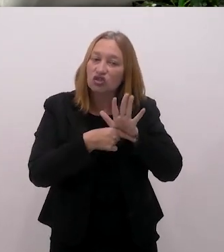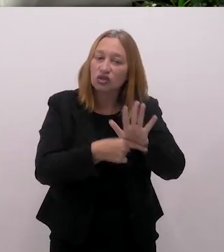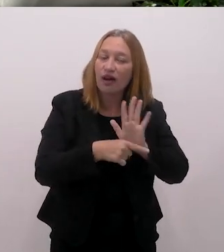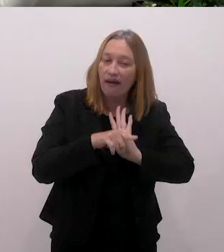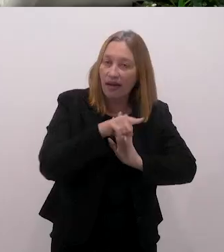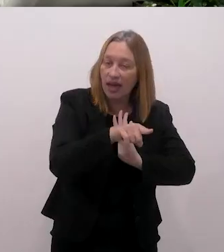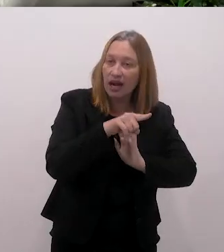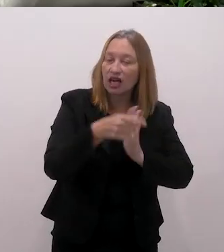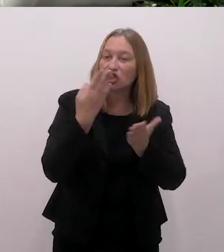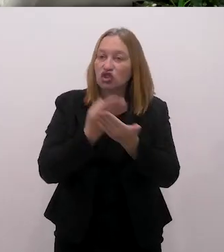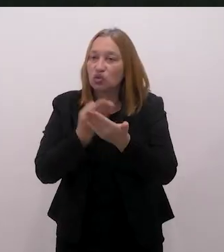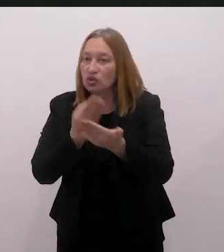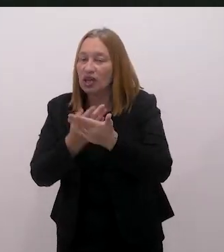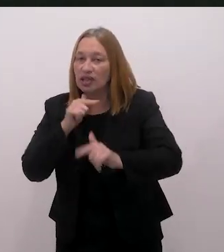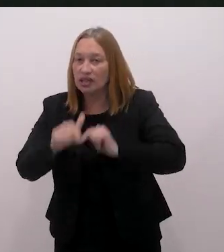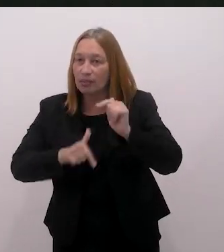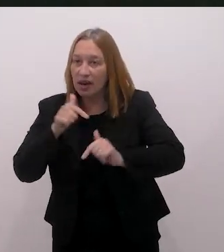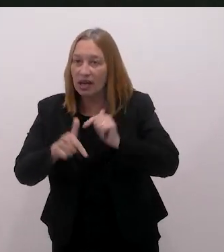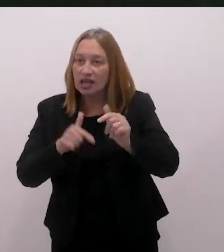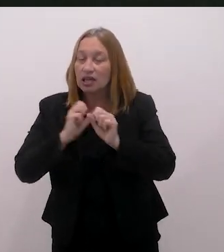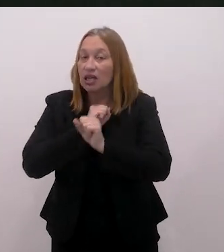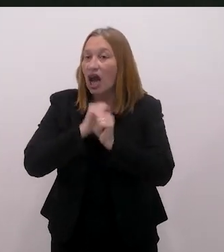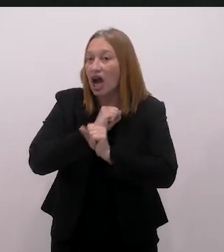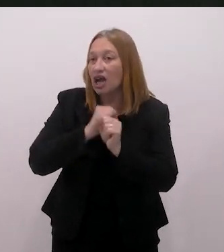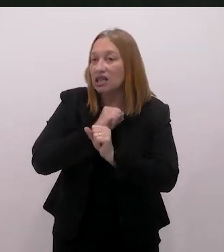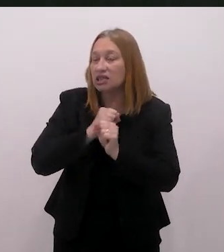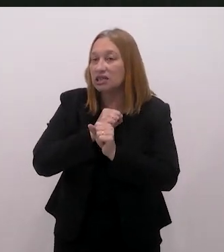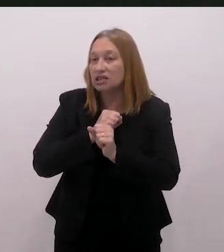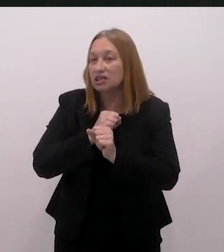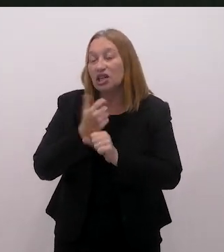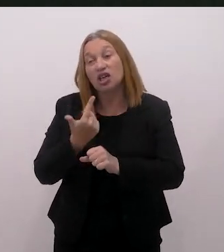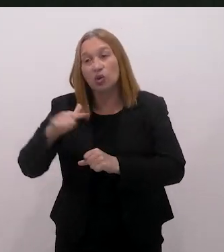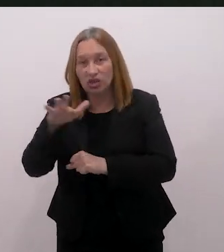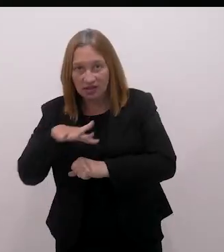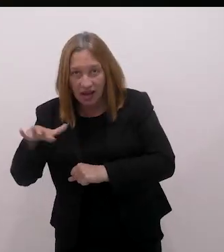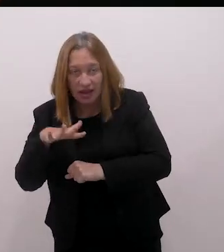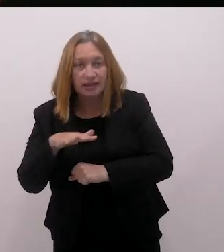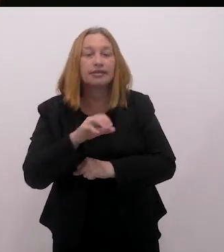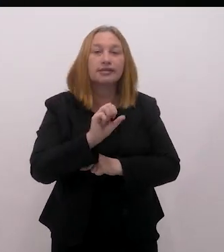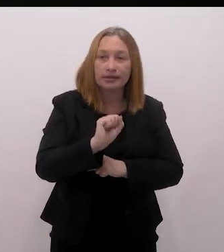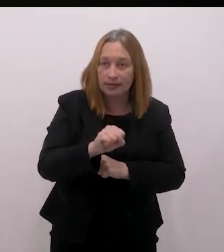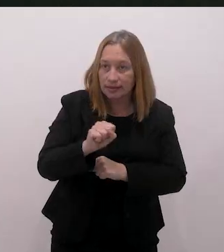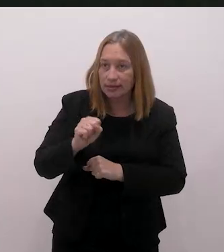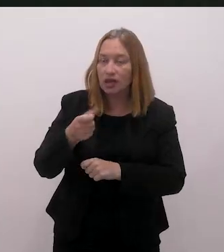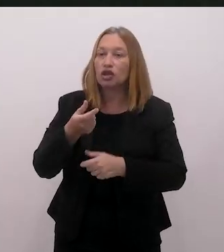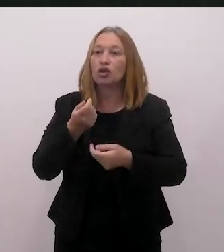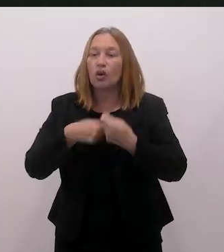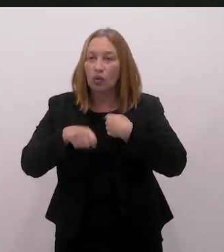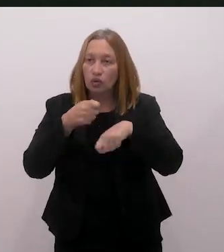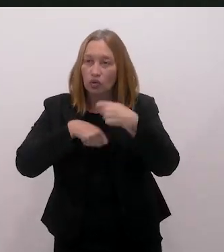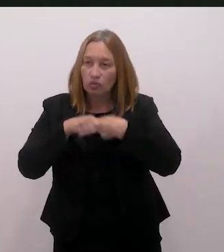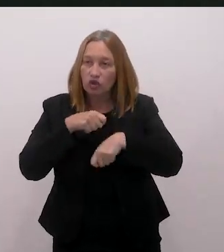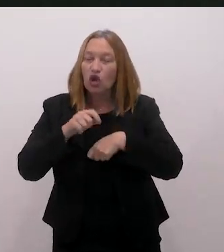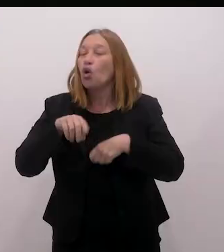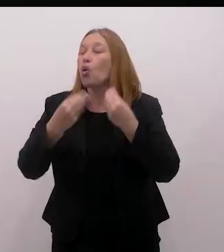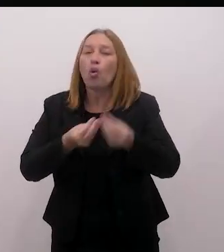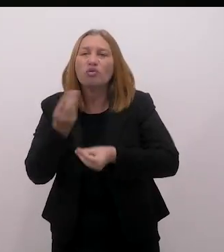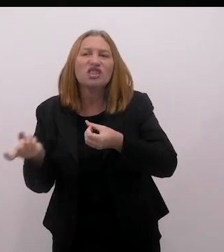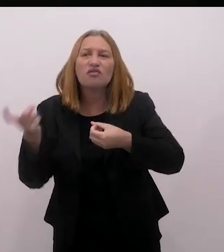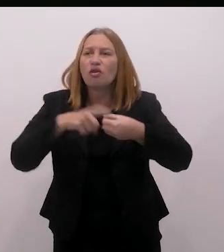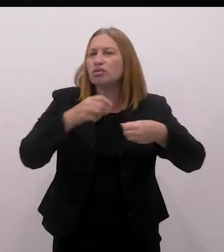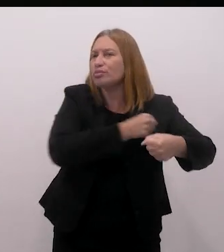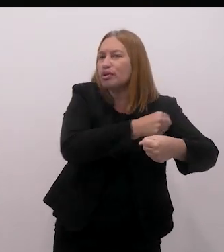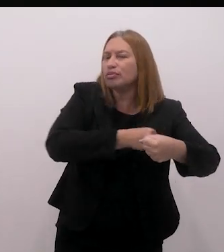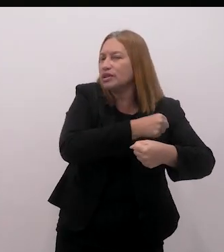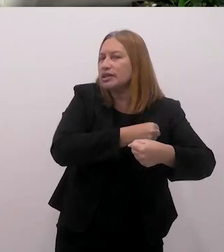aí estudei, trabalhei por muito tempo. Em outras áreas? Em outras áreas, eu sou economista, trabalhei... E aí como é que você